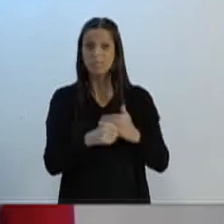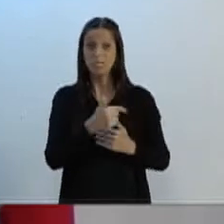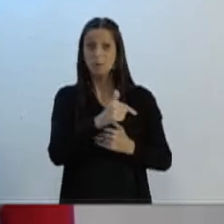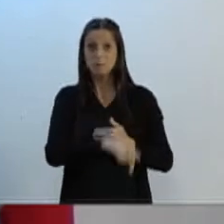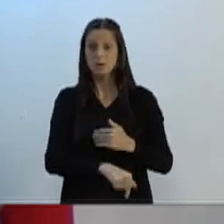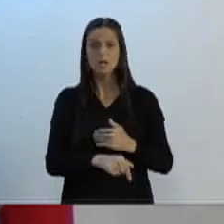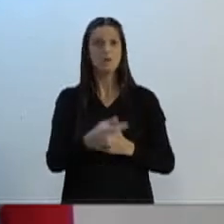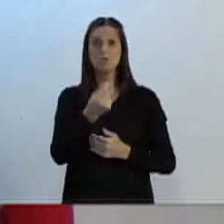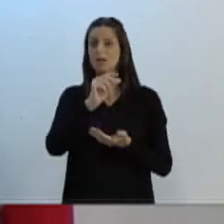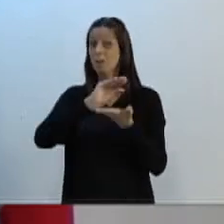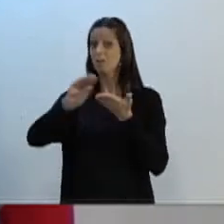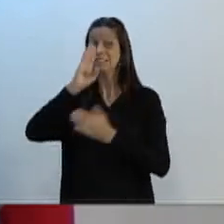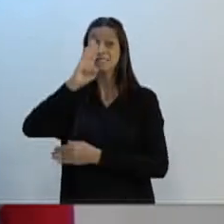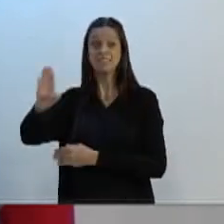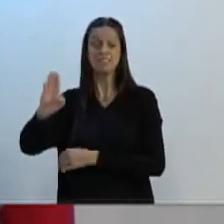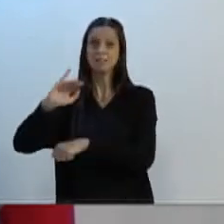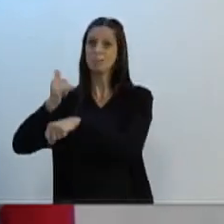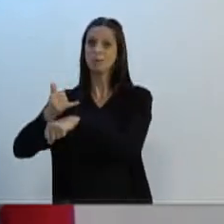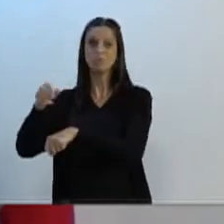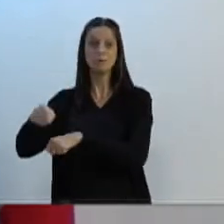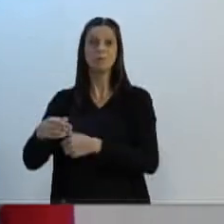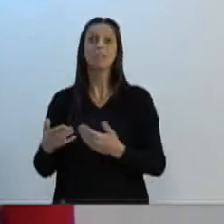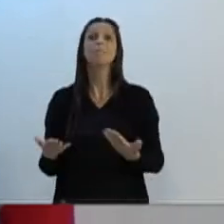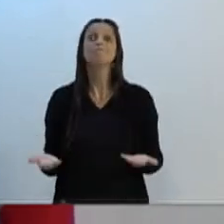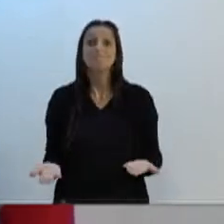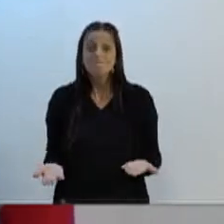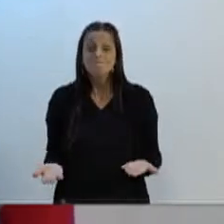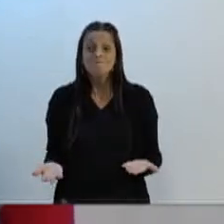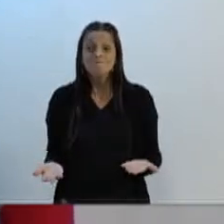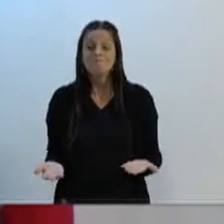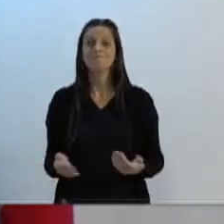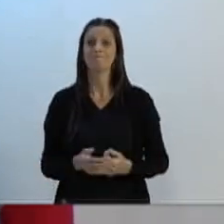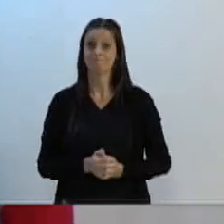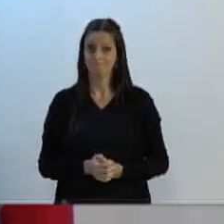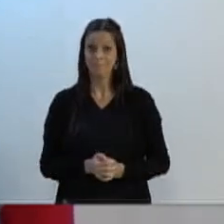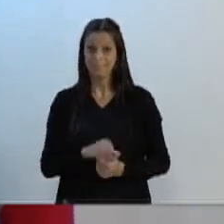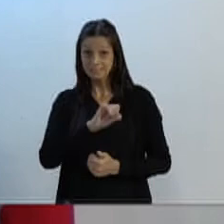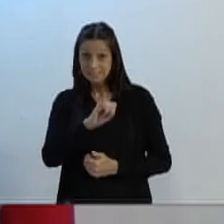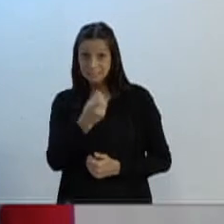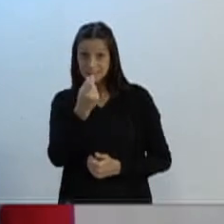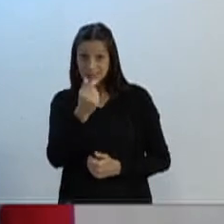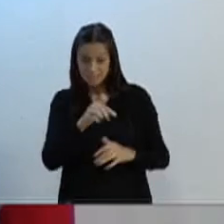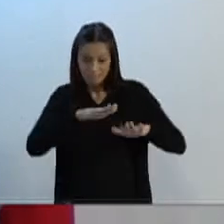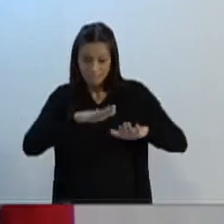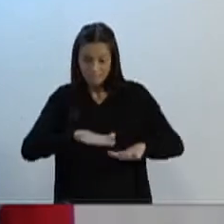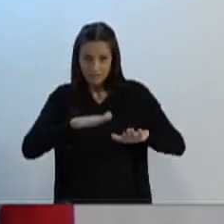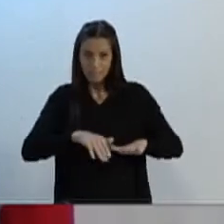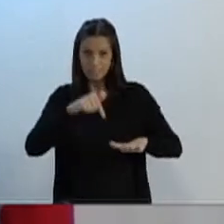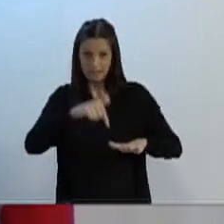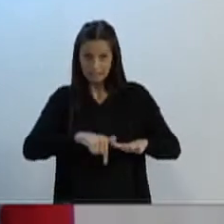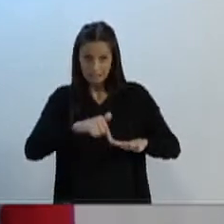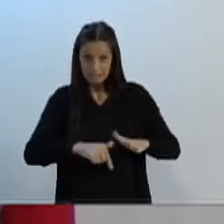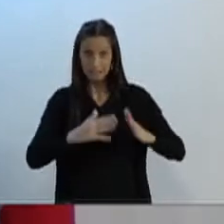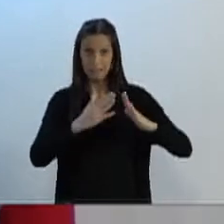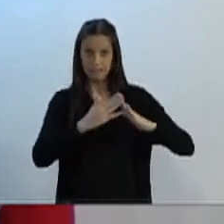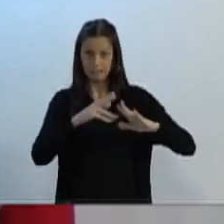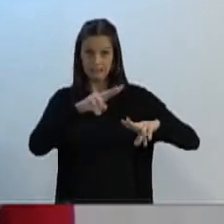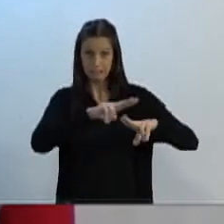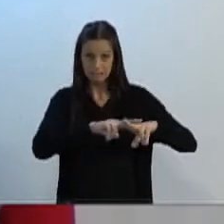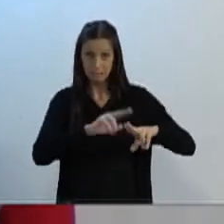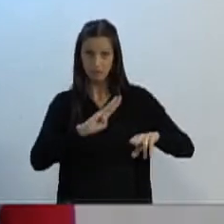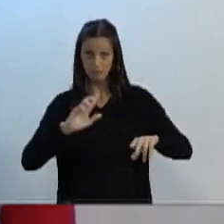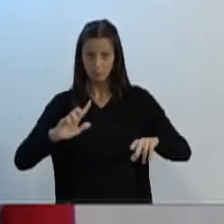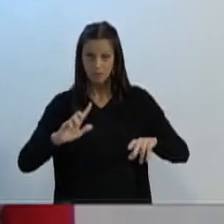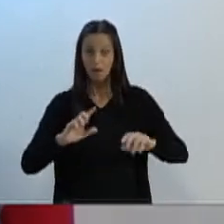para Blumenau. E que mais? Compreenderia não só o presídio de Blumenau, como a